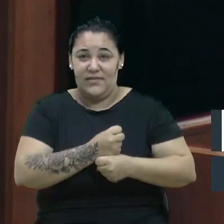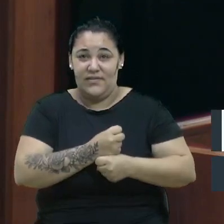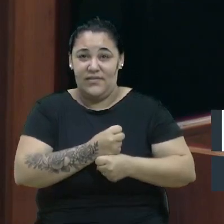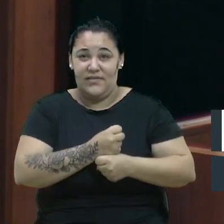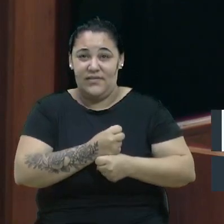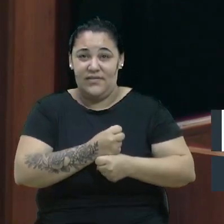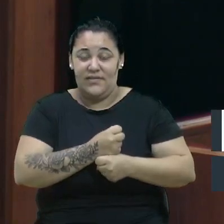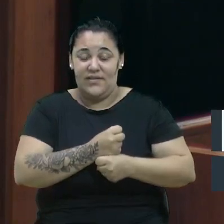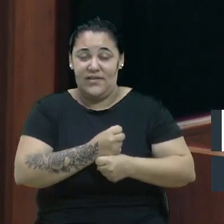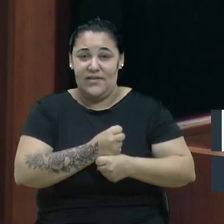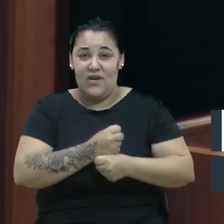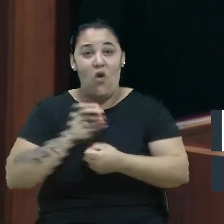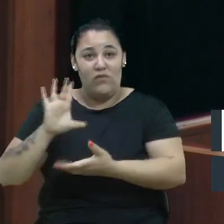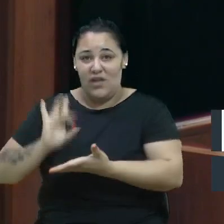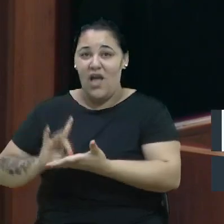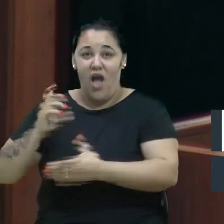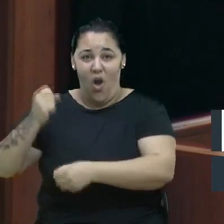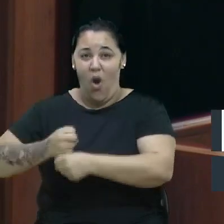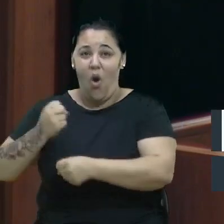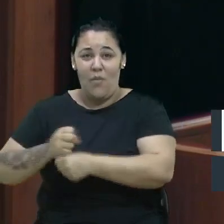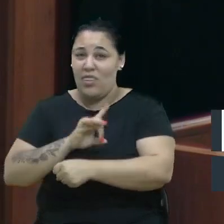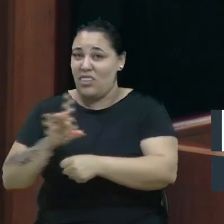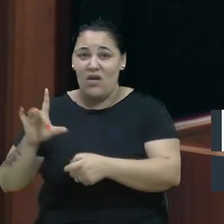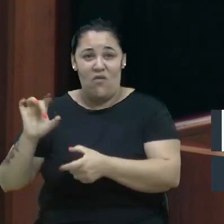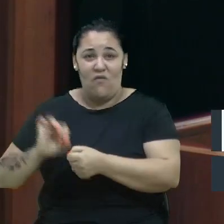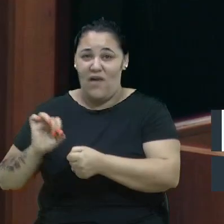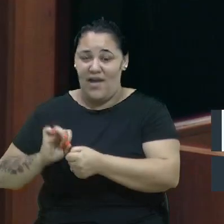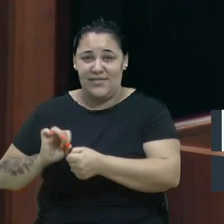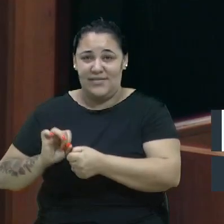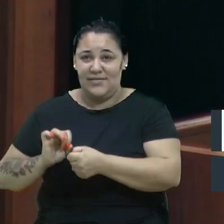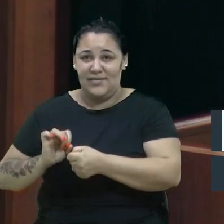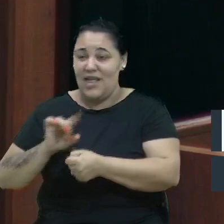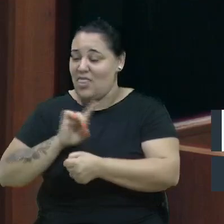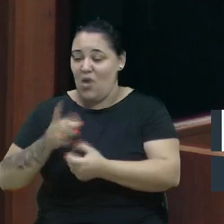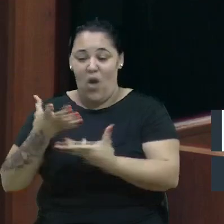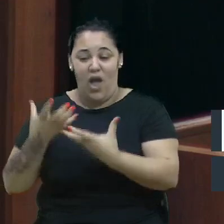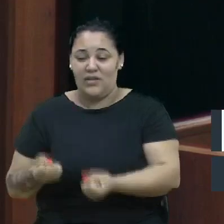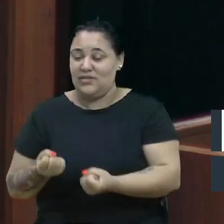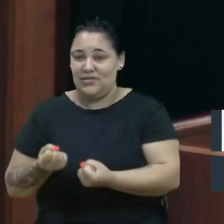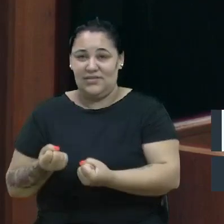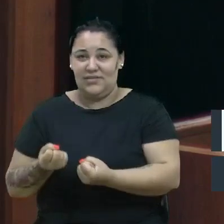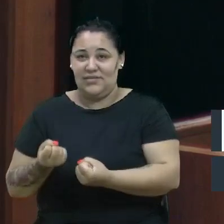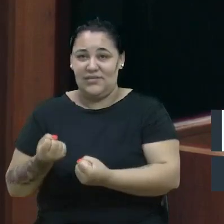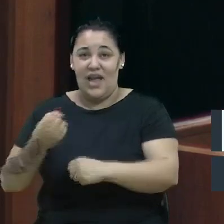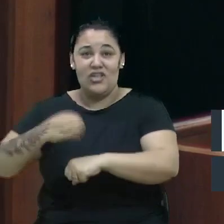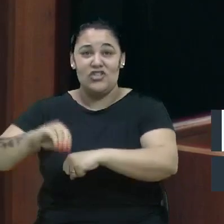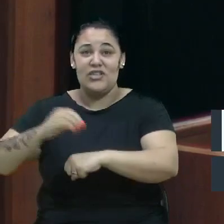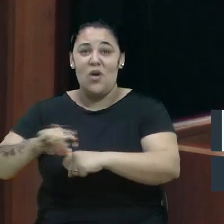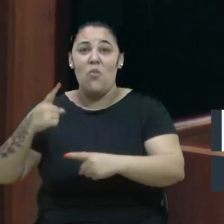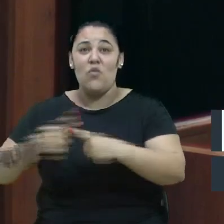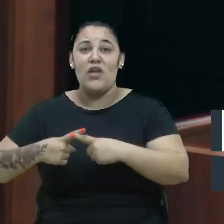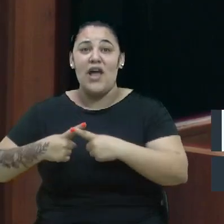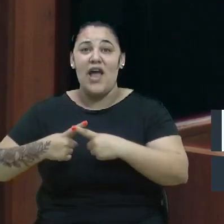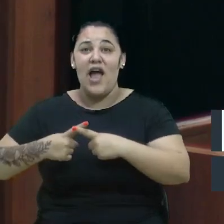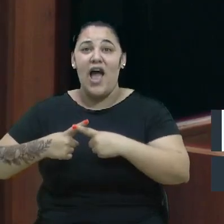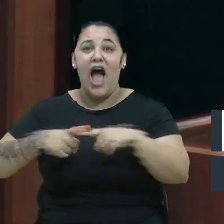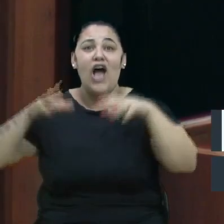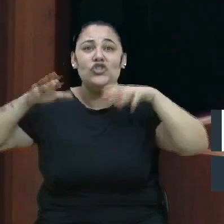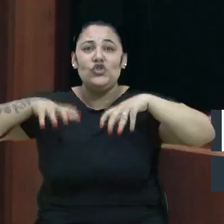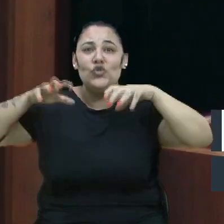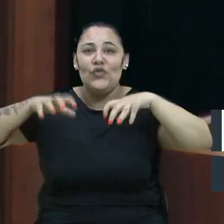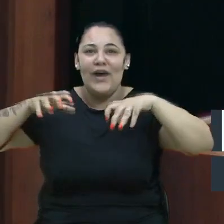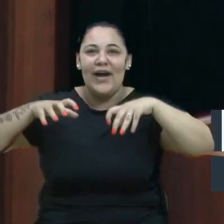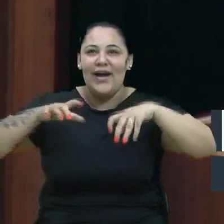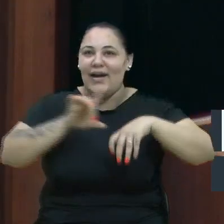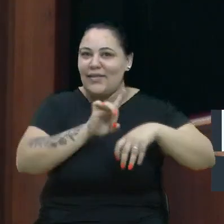sendo executadas as nossas indicações por causa das chuvas. Até porque não está chovendo desde 2021, que